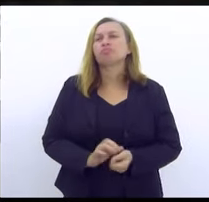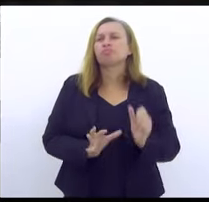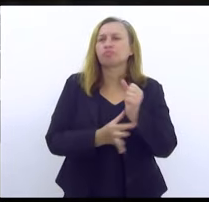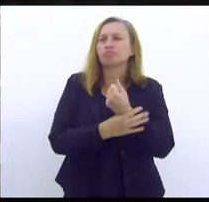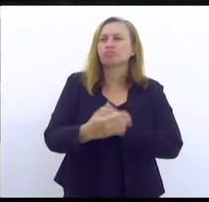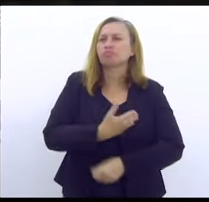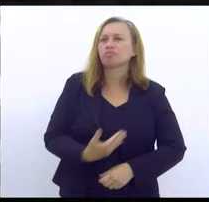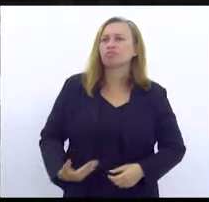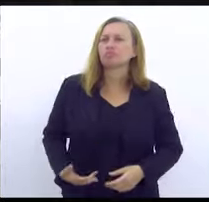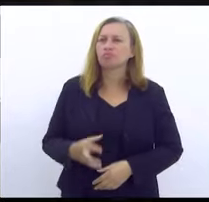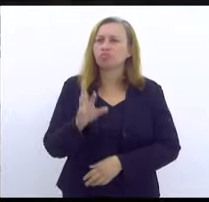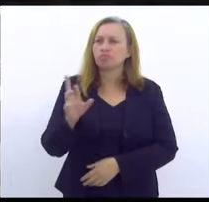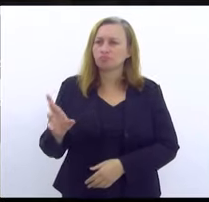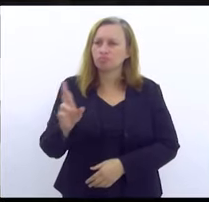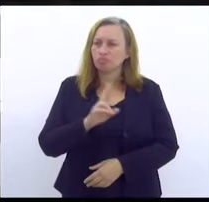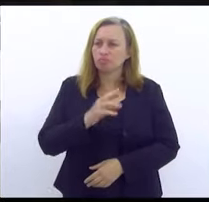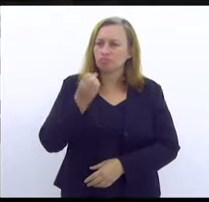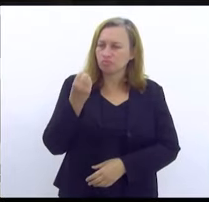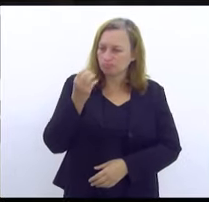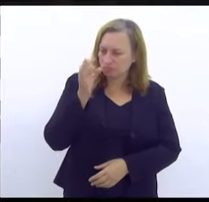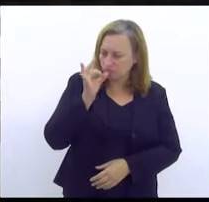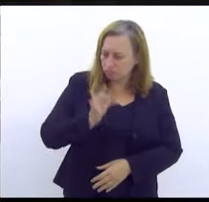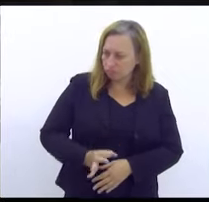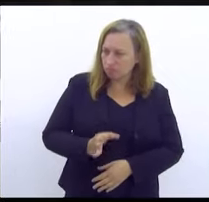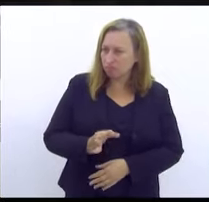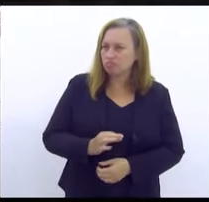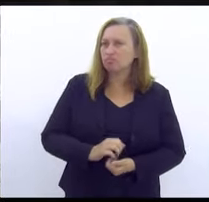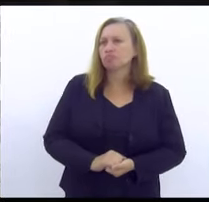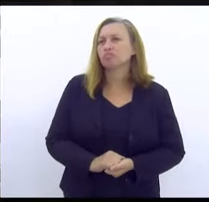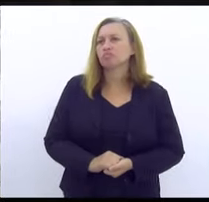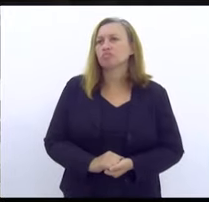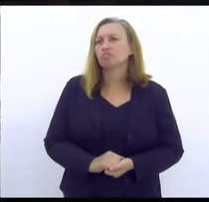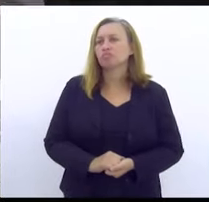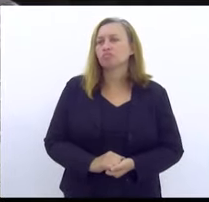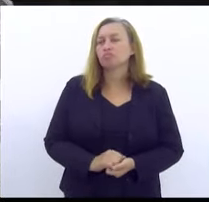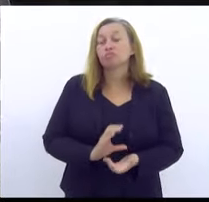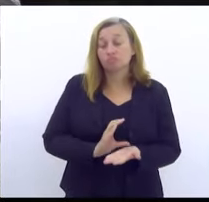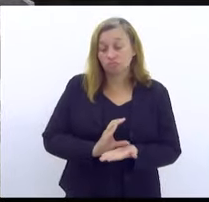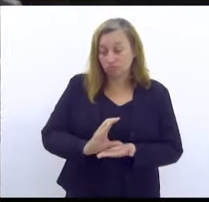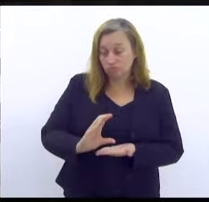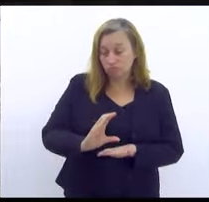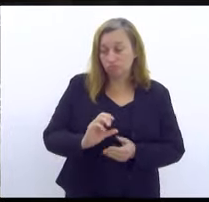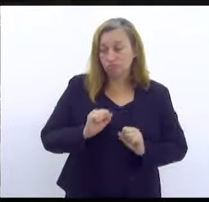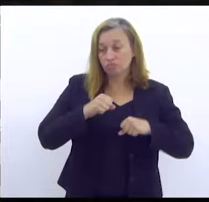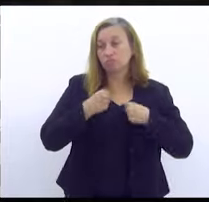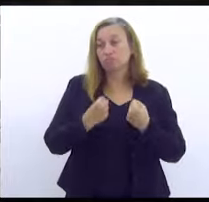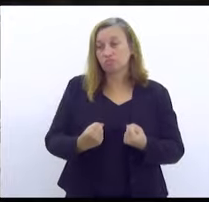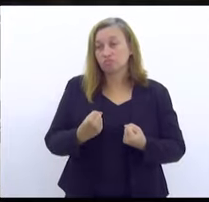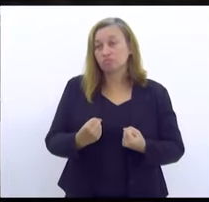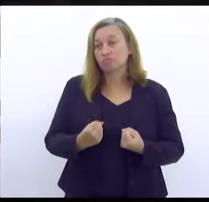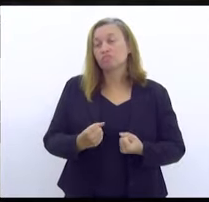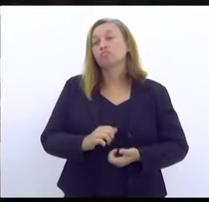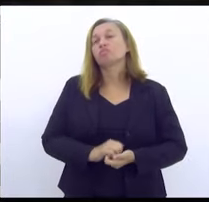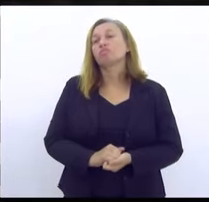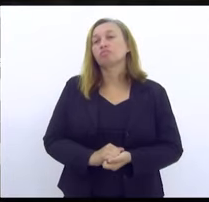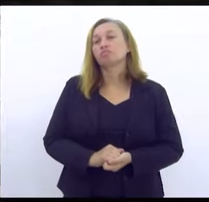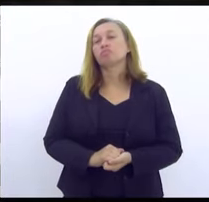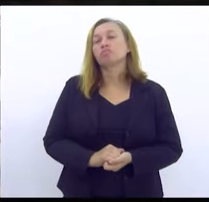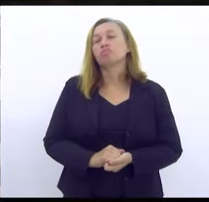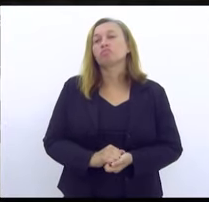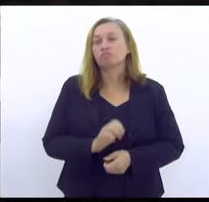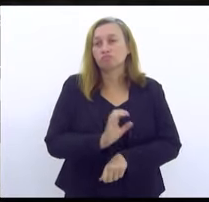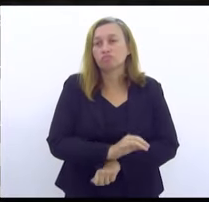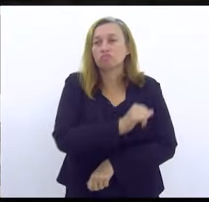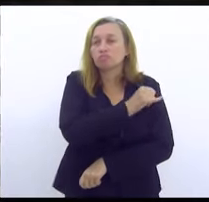demonstre resultados concretos diante dos recursos empenhados para a segurança pública no estado do